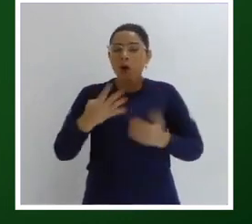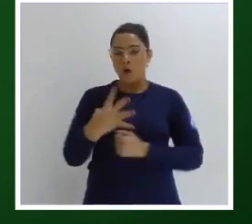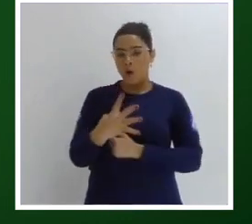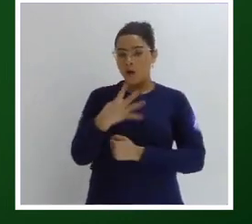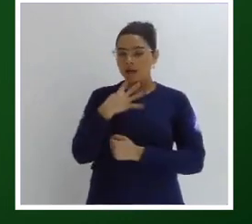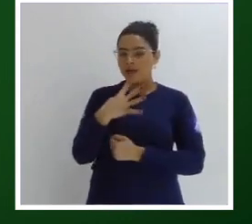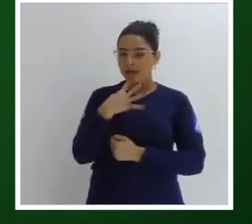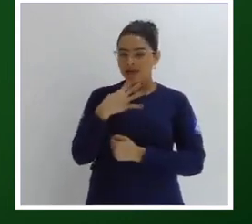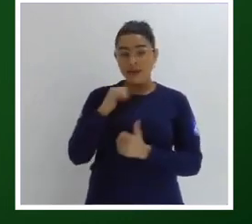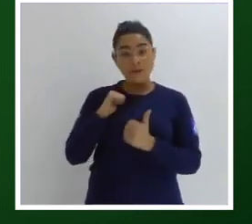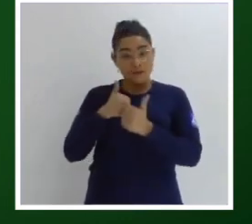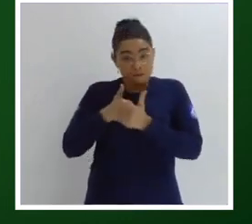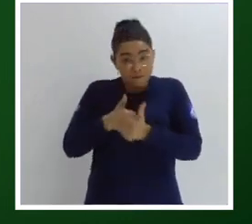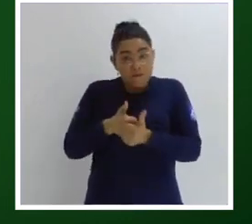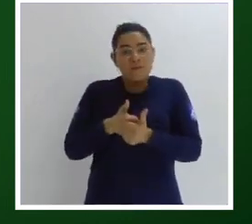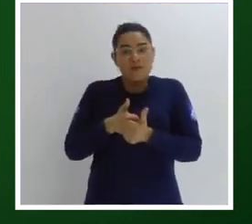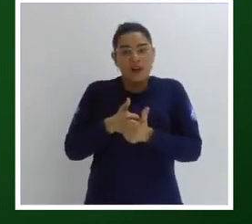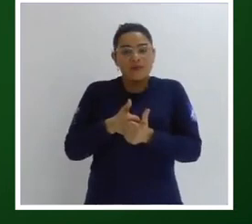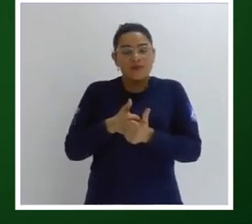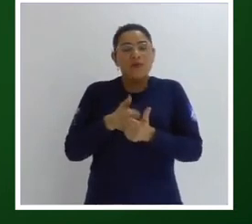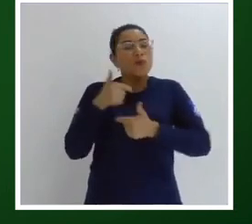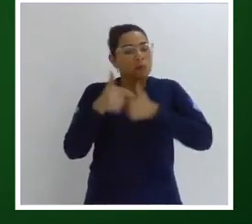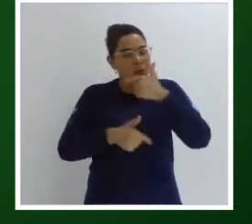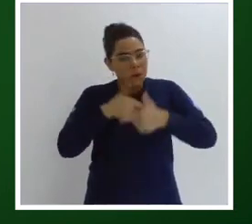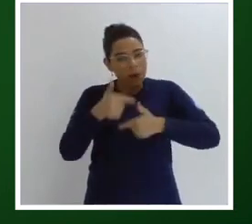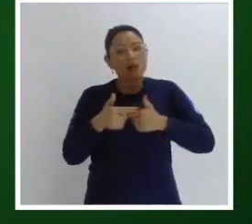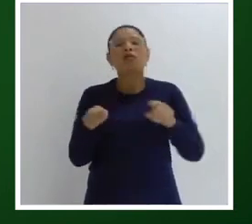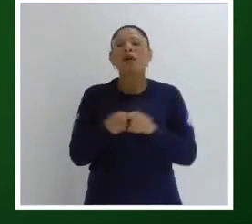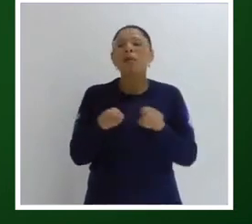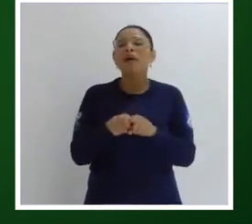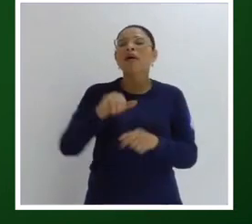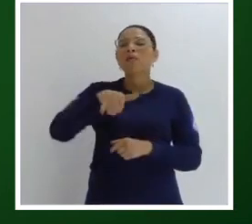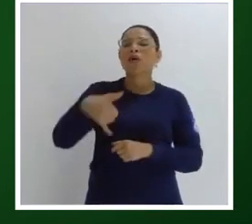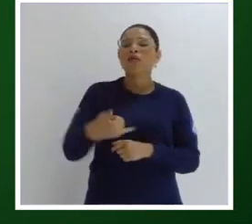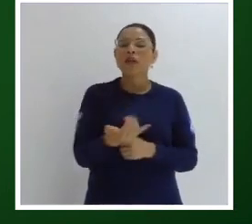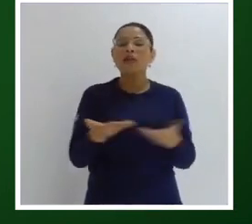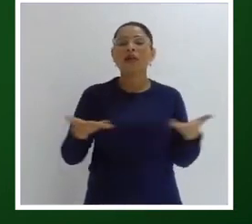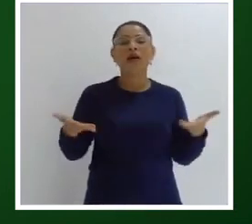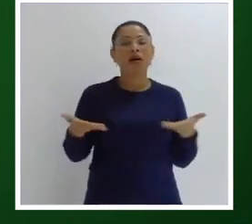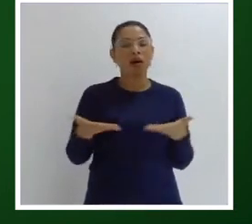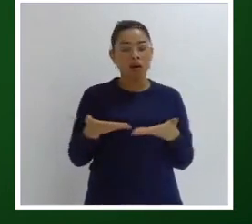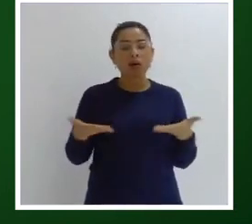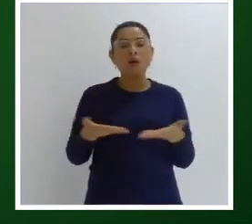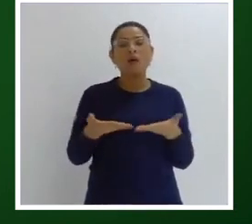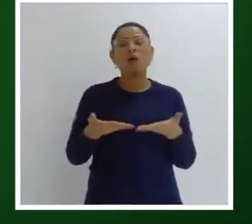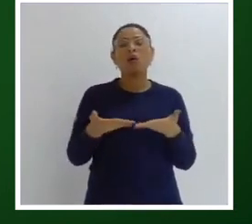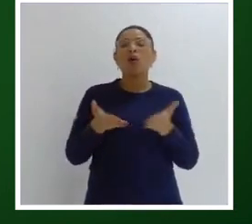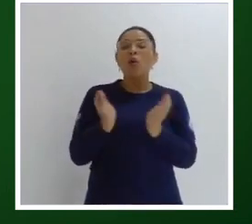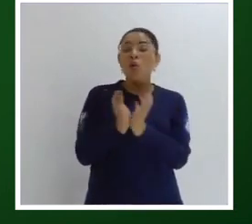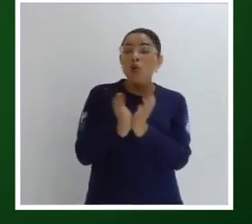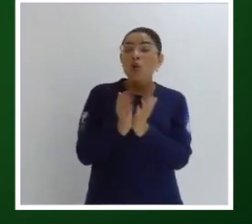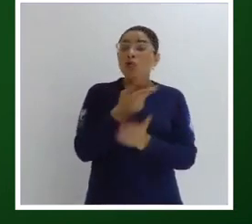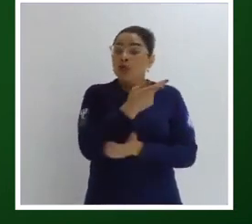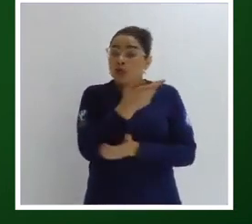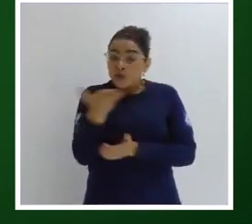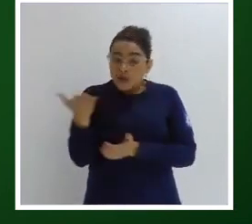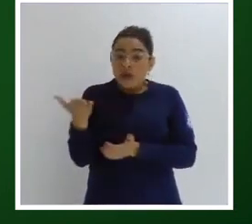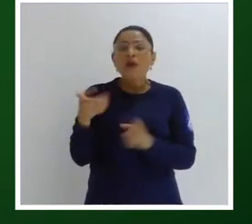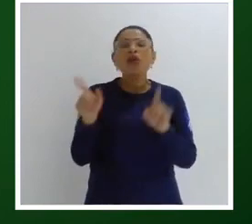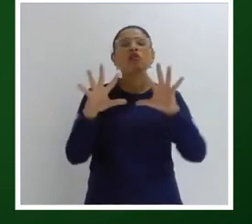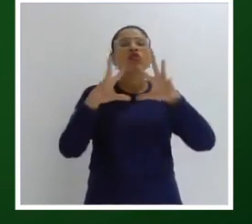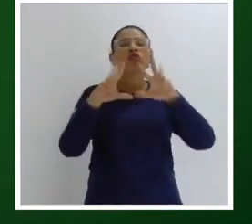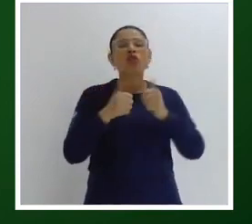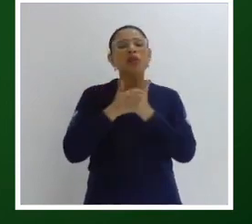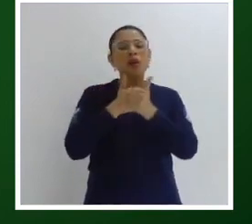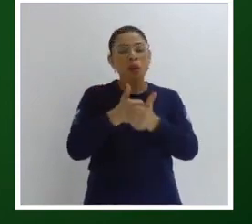mais de perto e aproveita também para colocar para você para sua equipe para todos que estão nos acompanhando